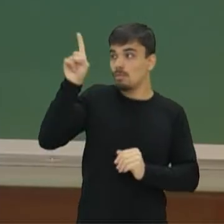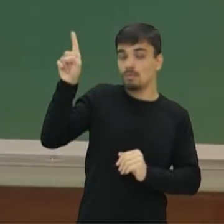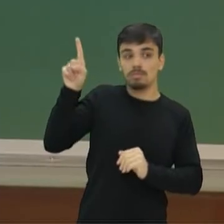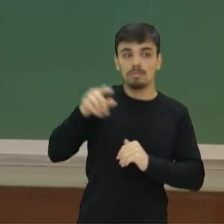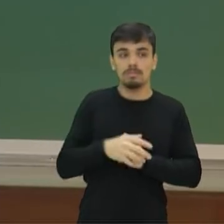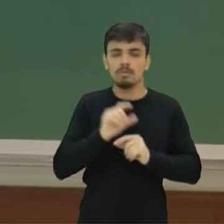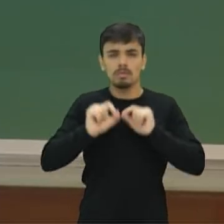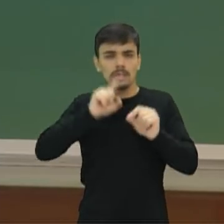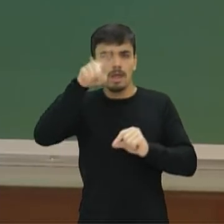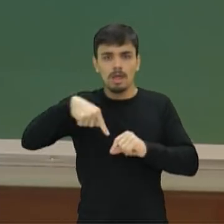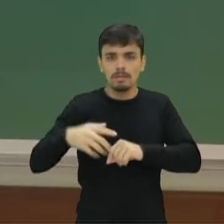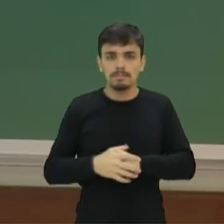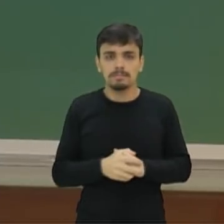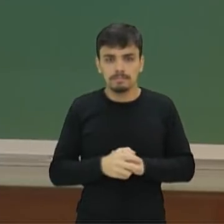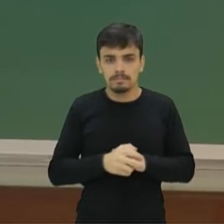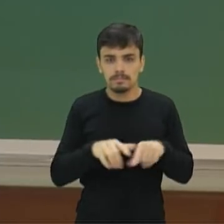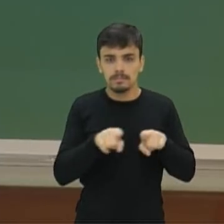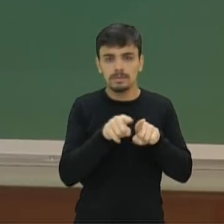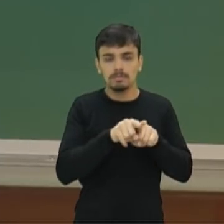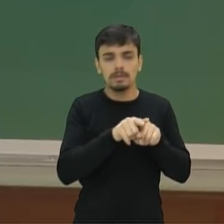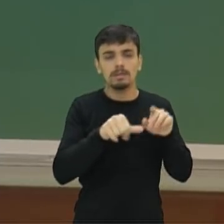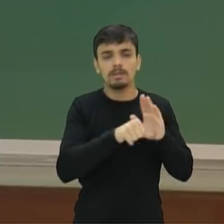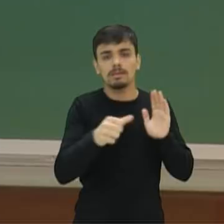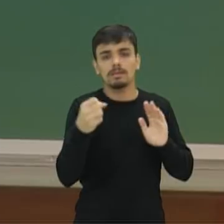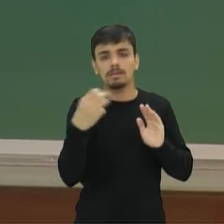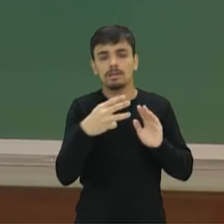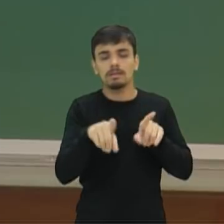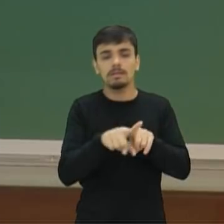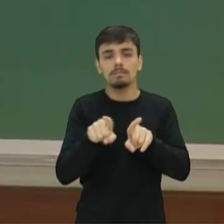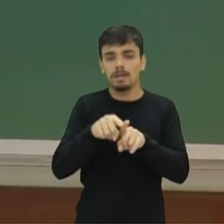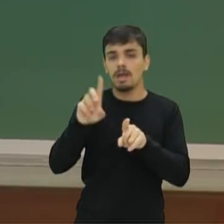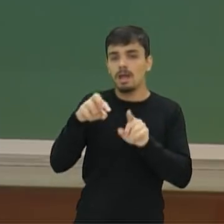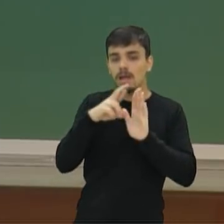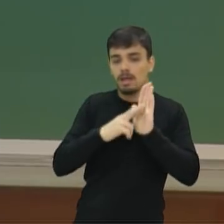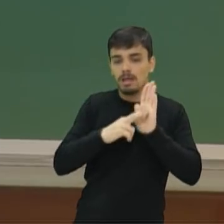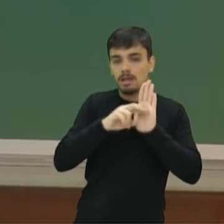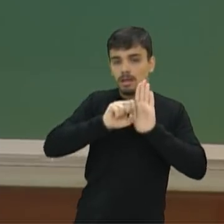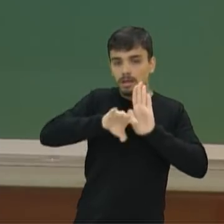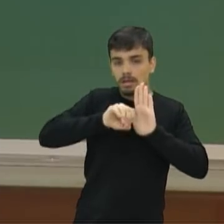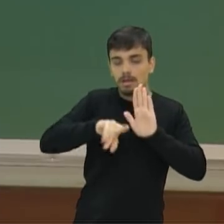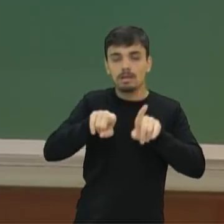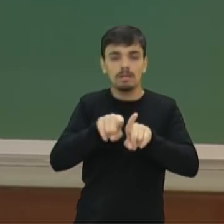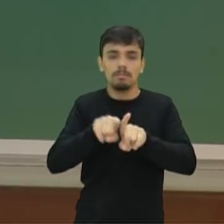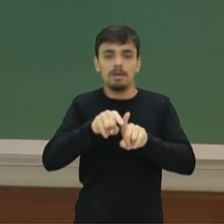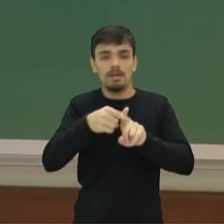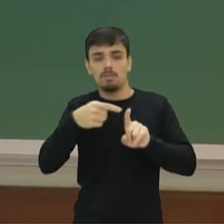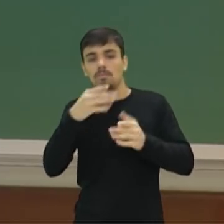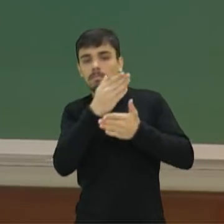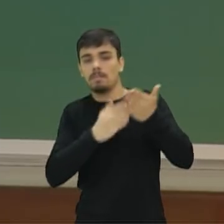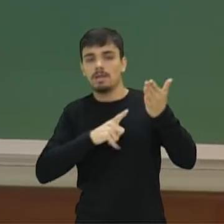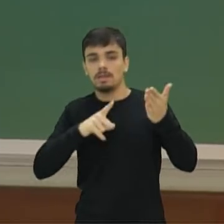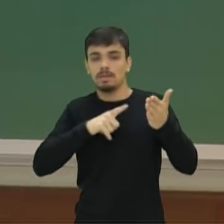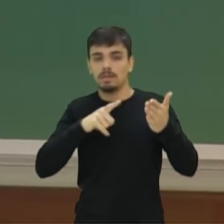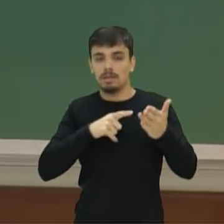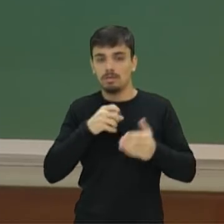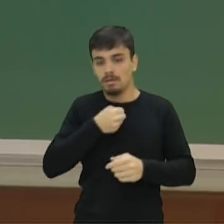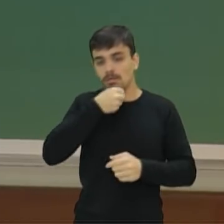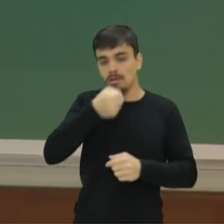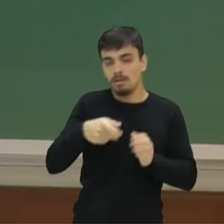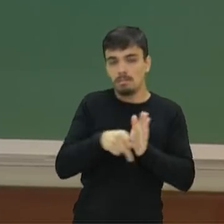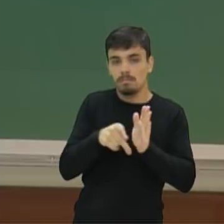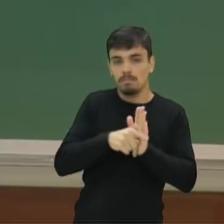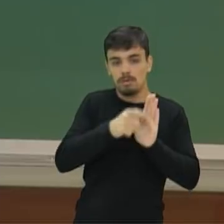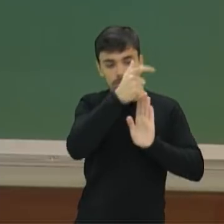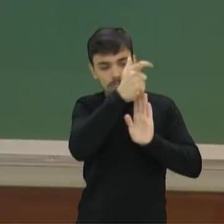que é isso? 13, uma receita e no meio, quase no final, vai estar lá a minha reportagem da capa, que é o